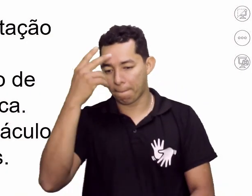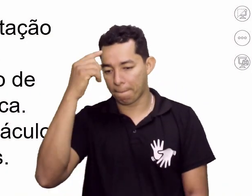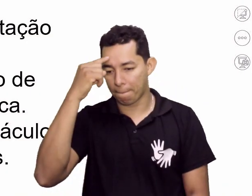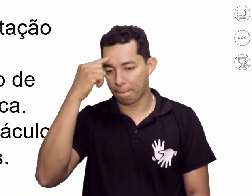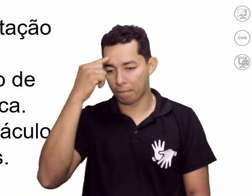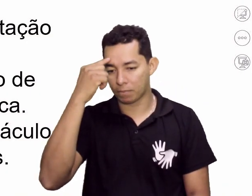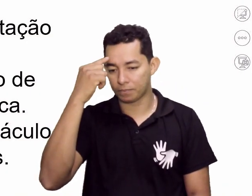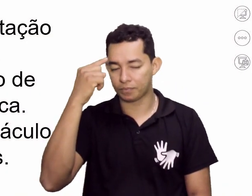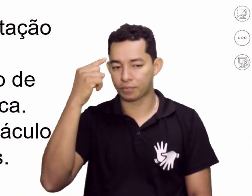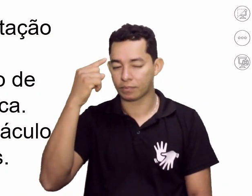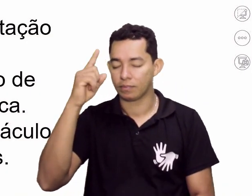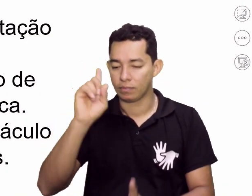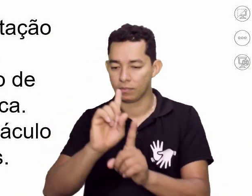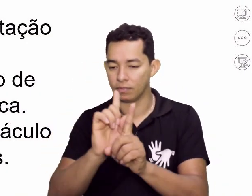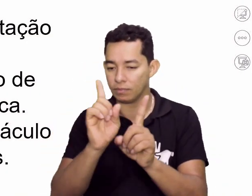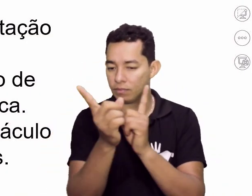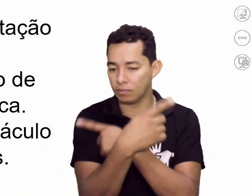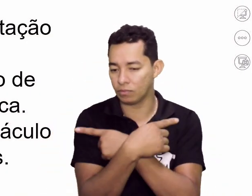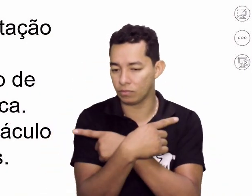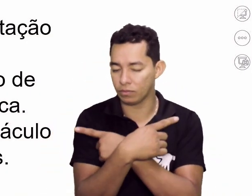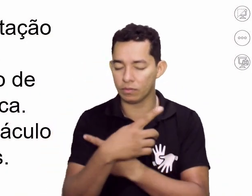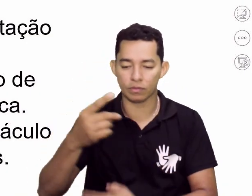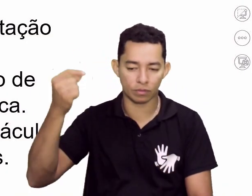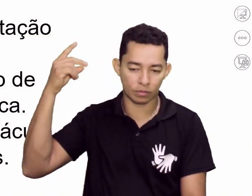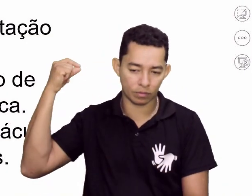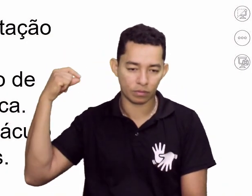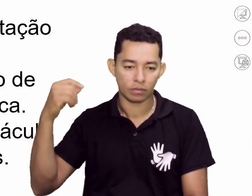pensado para fazer frente a isso aí?